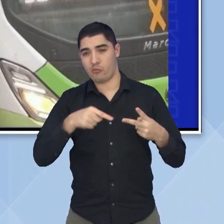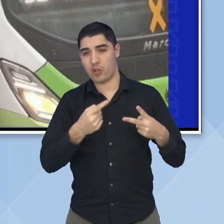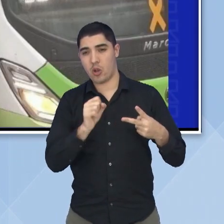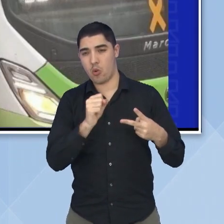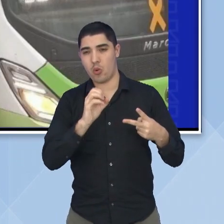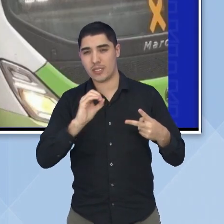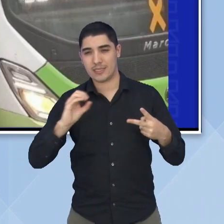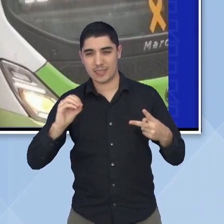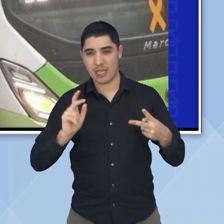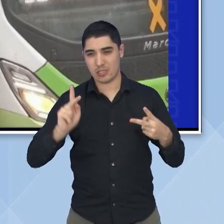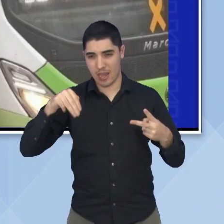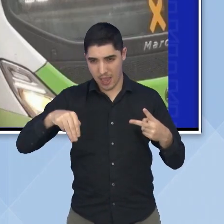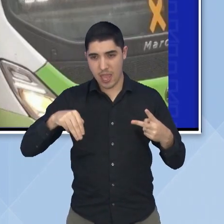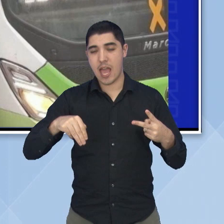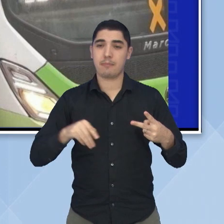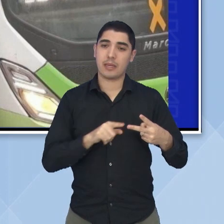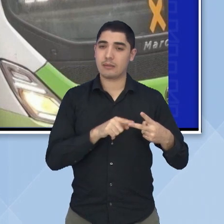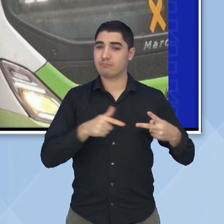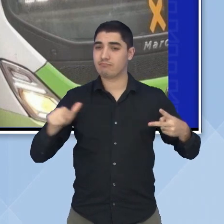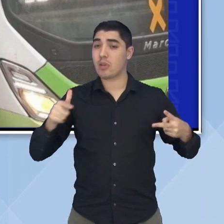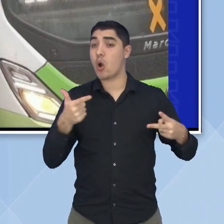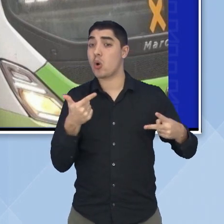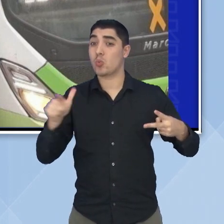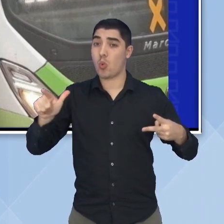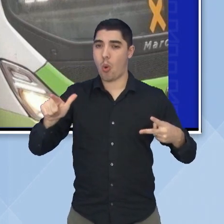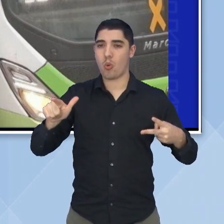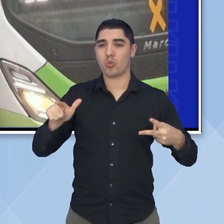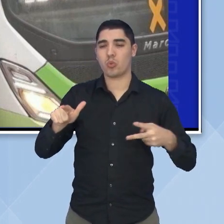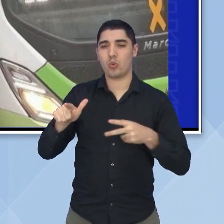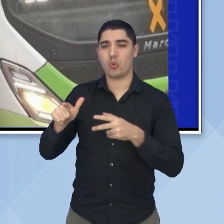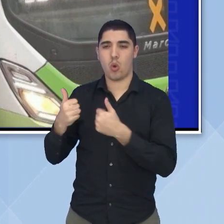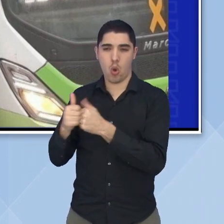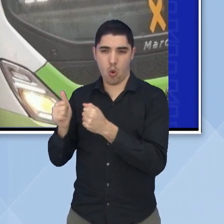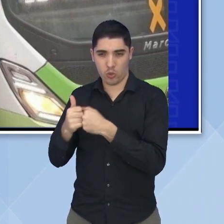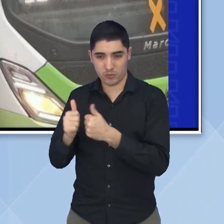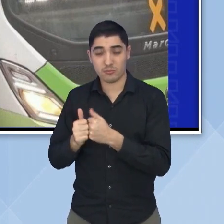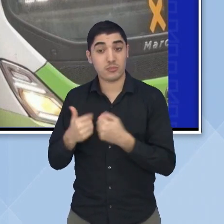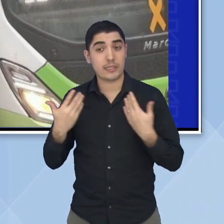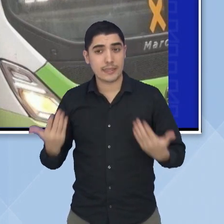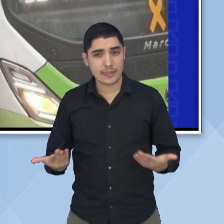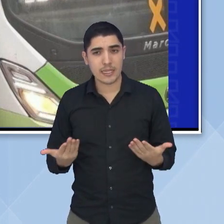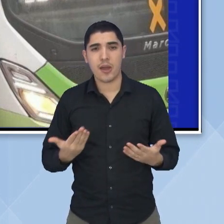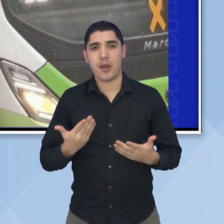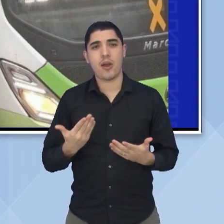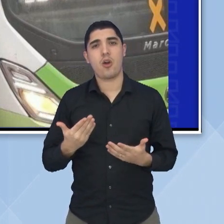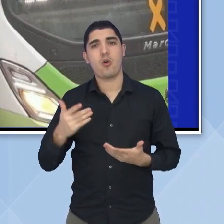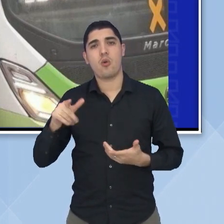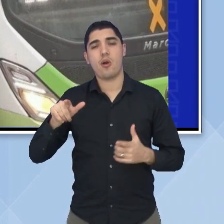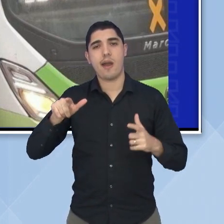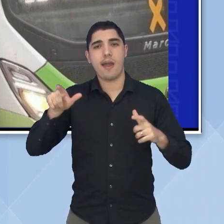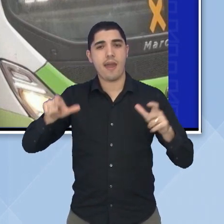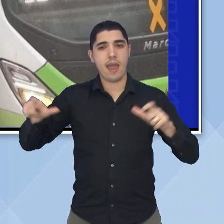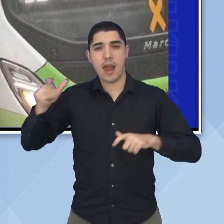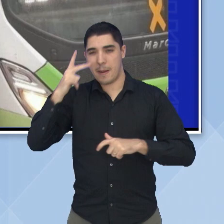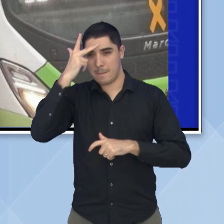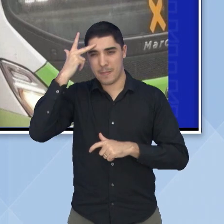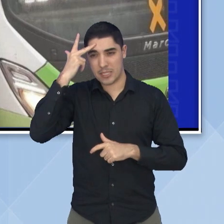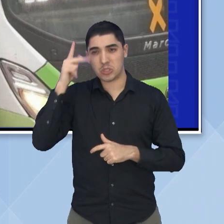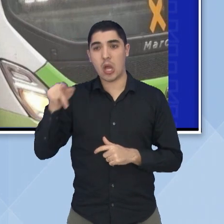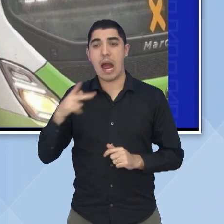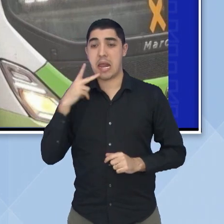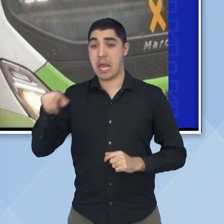1,8 km para pegar outro trecho. Então, simplesmente tiraram da cartola esse pessoal